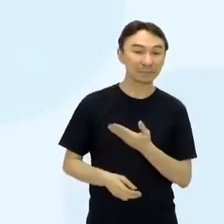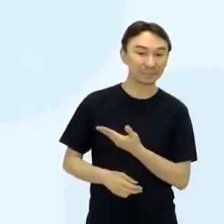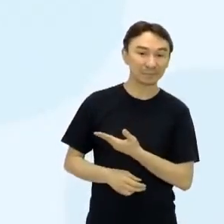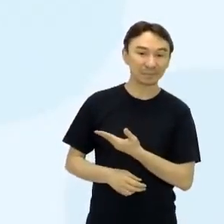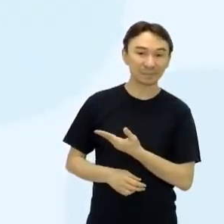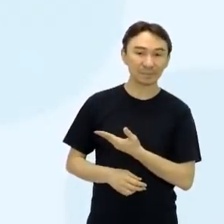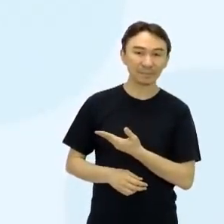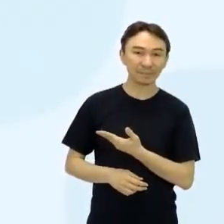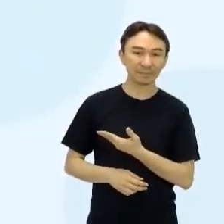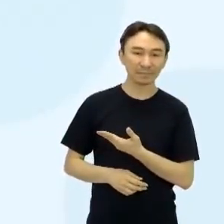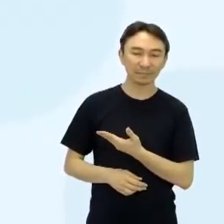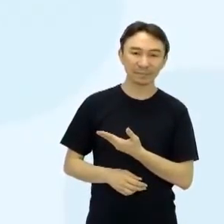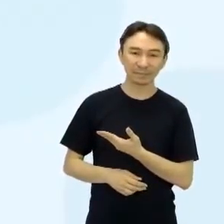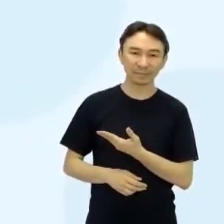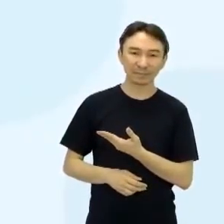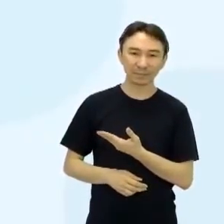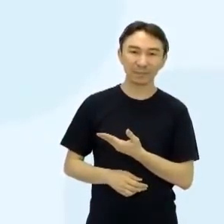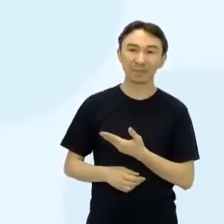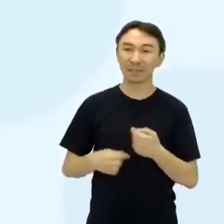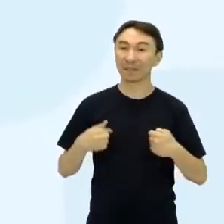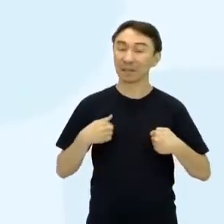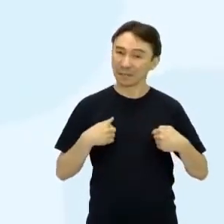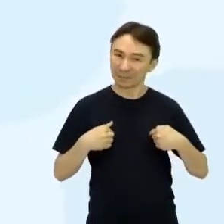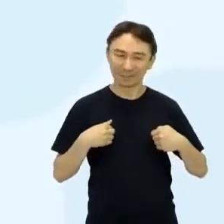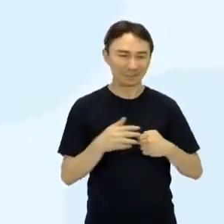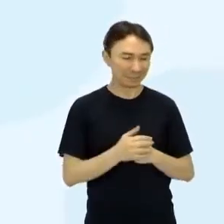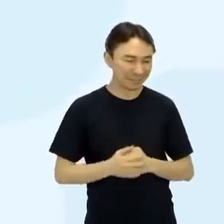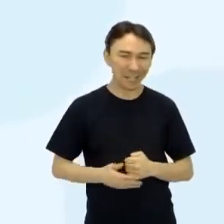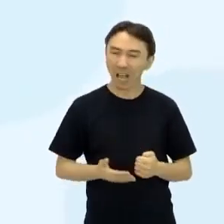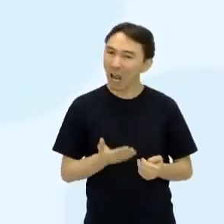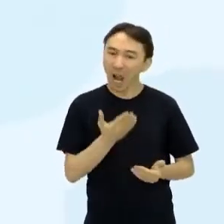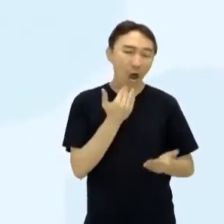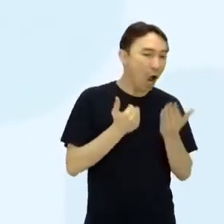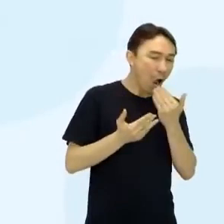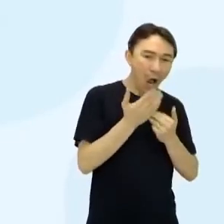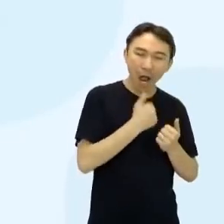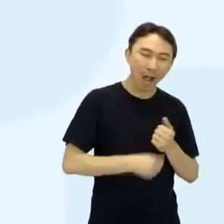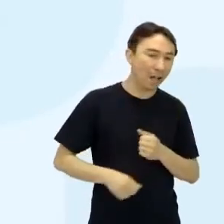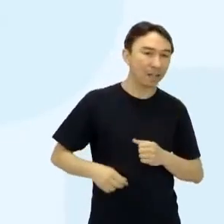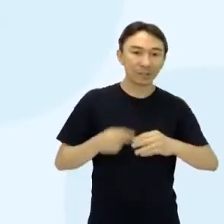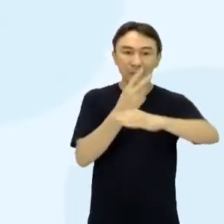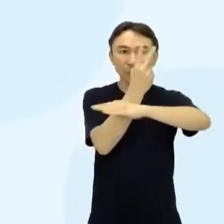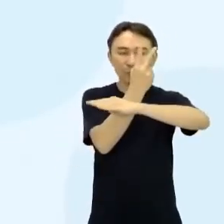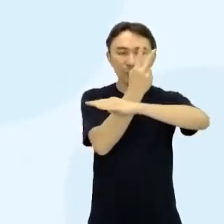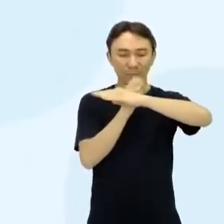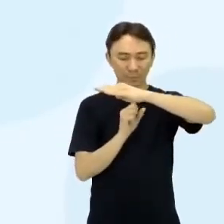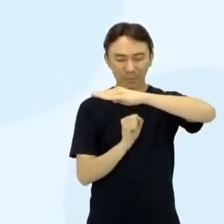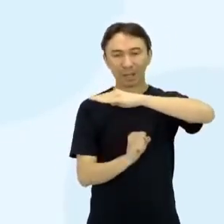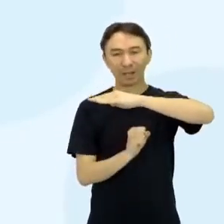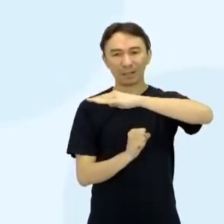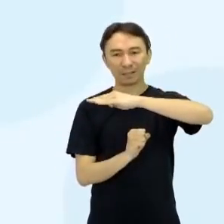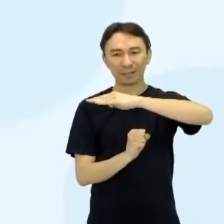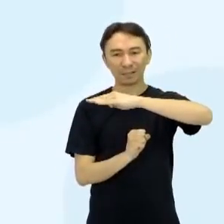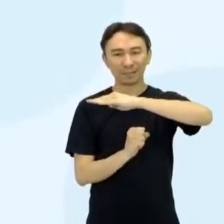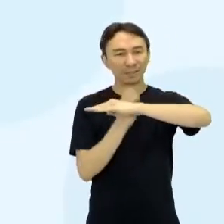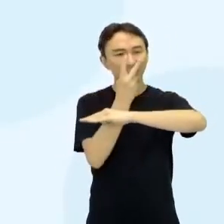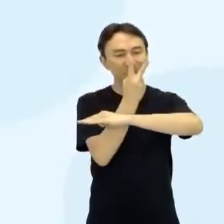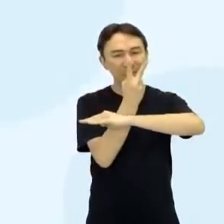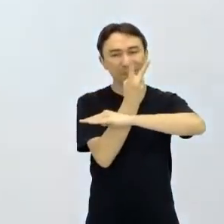aí, ó. Eu comeria 2/8 de uma agora mesmo. Então, olha só. Eu tô falando